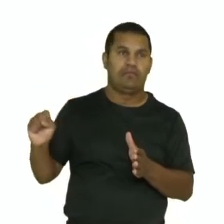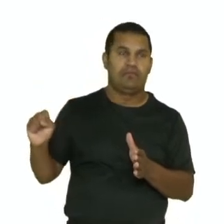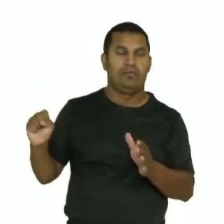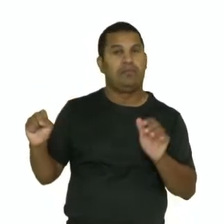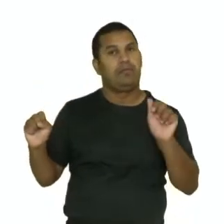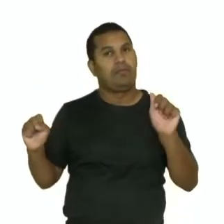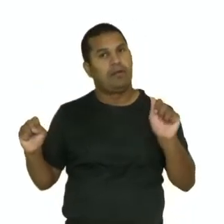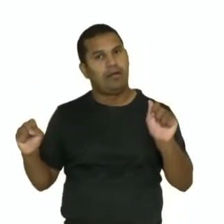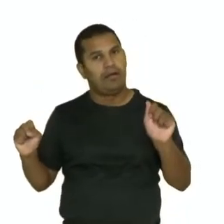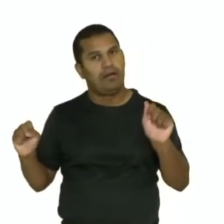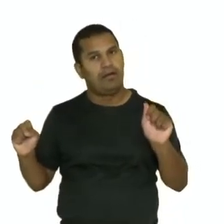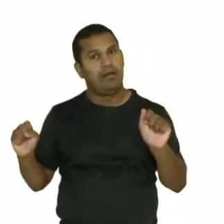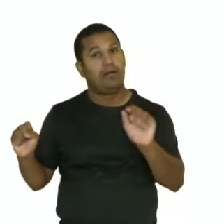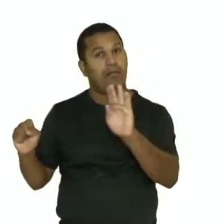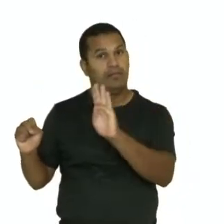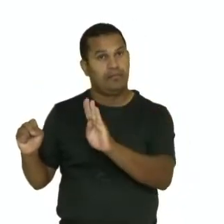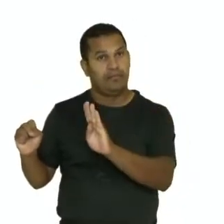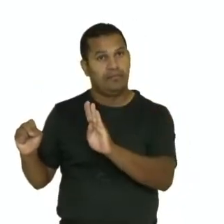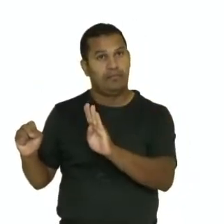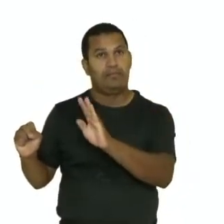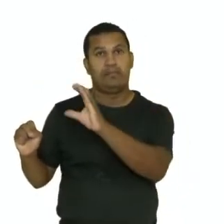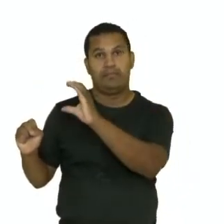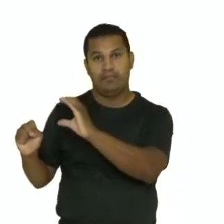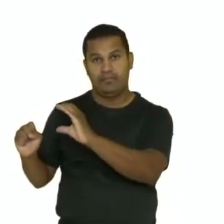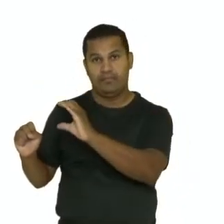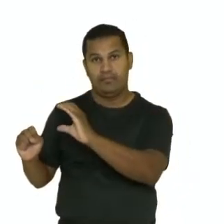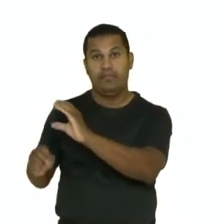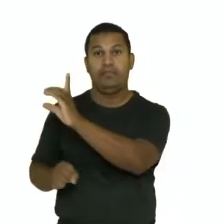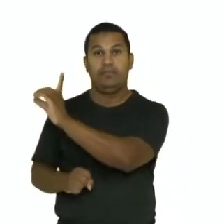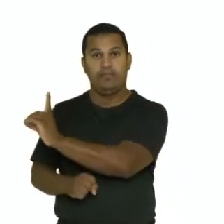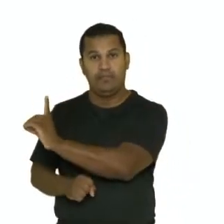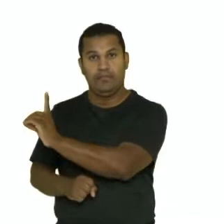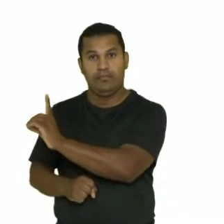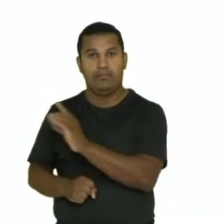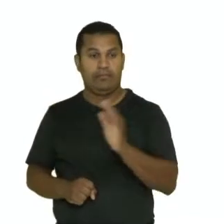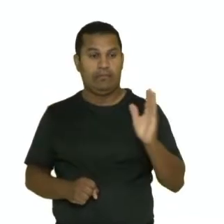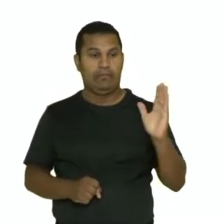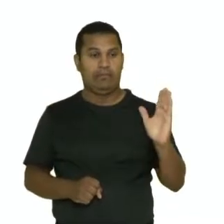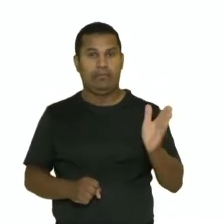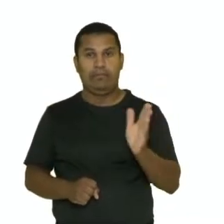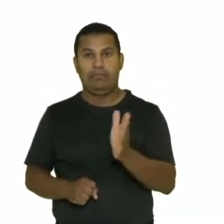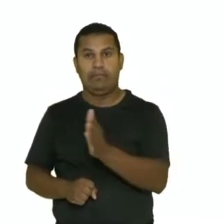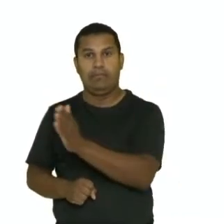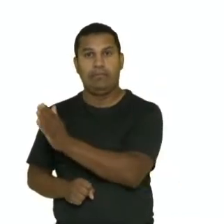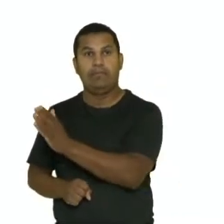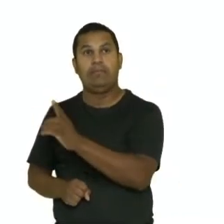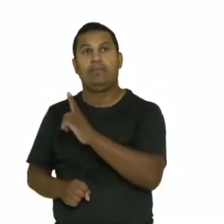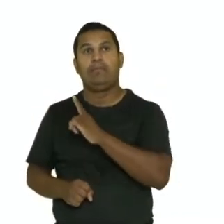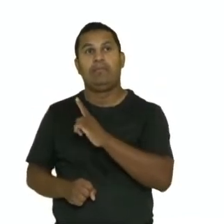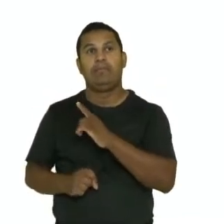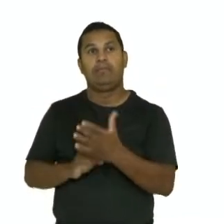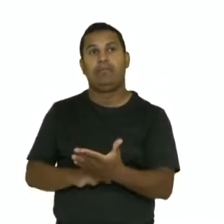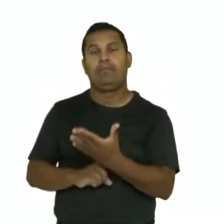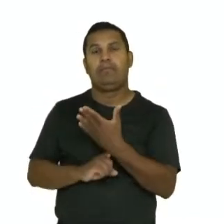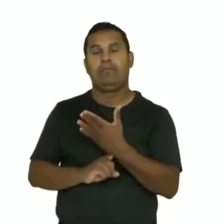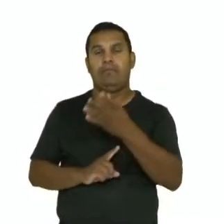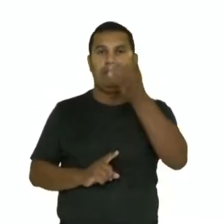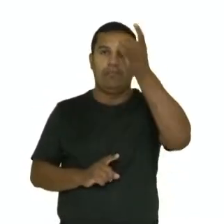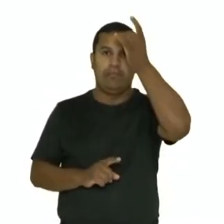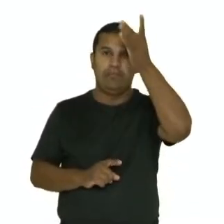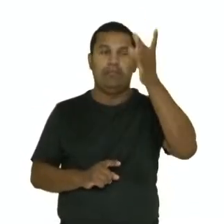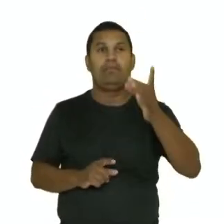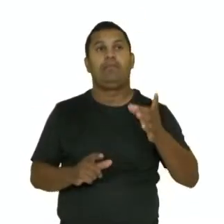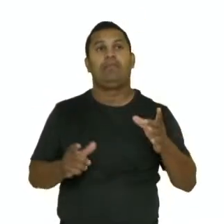podemos ampliar o conhecimento sobre a função cosseno e assim analisar a função f de x, a mais b